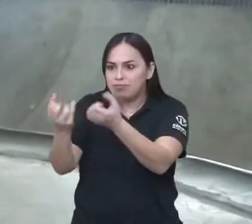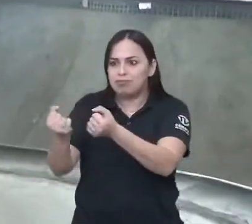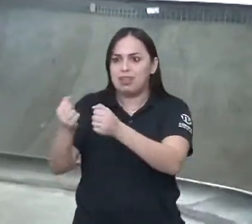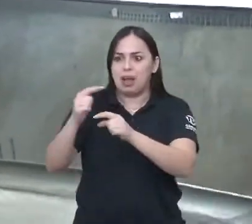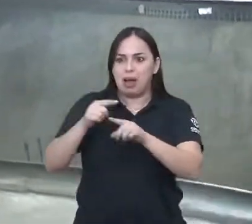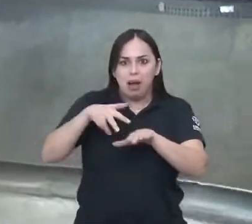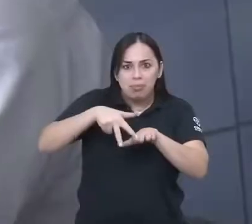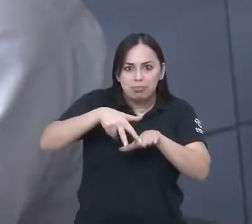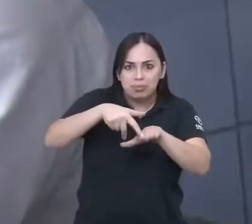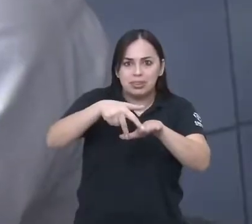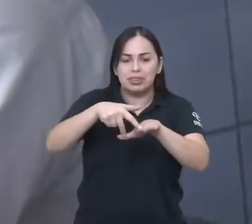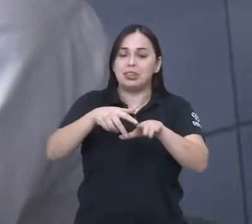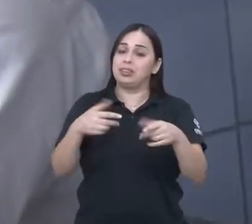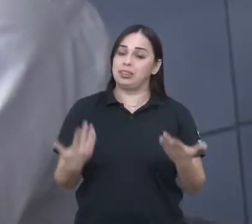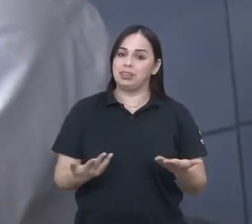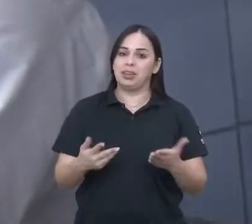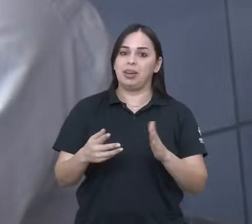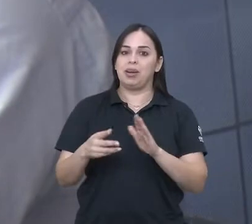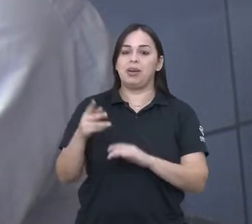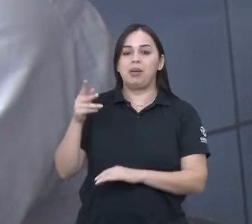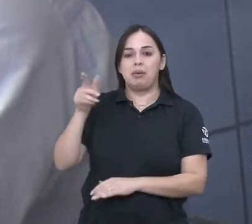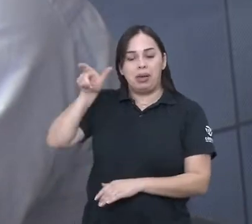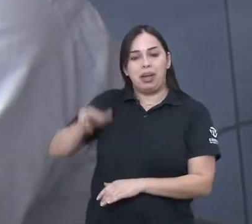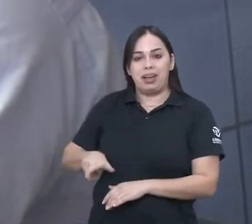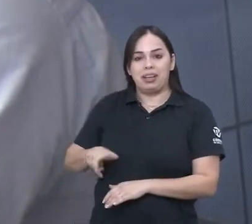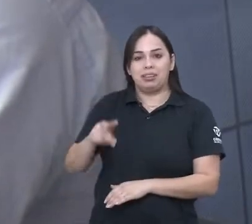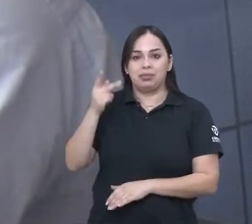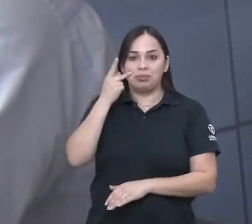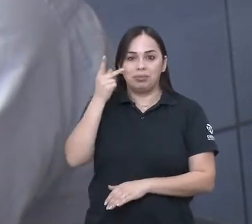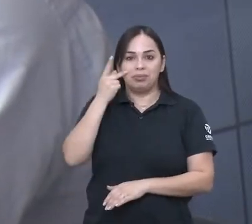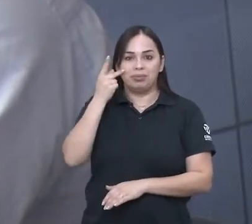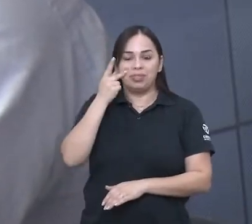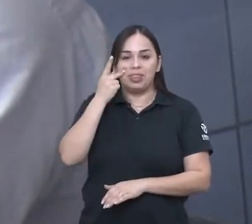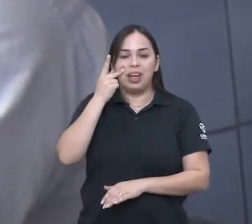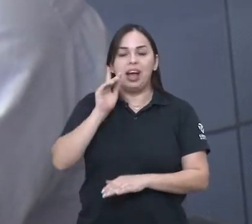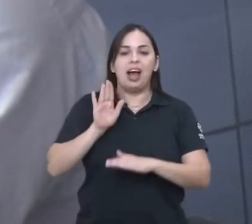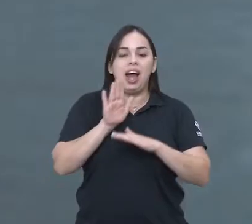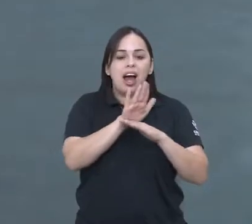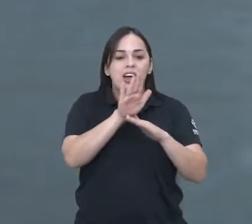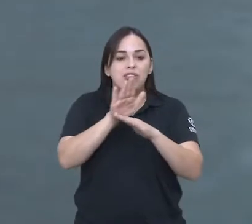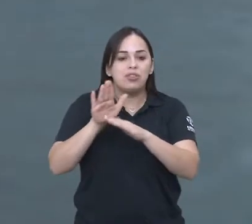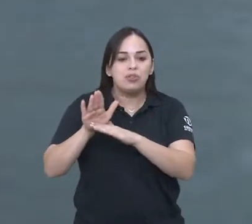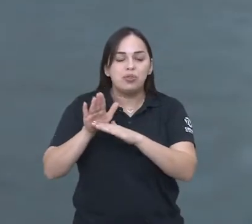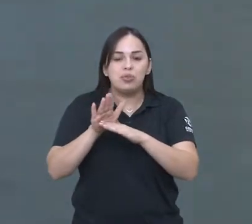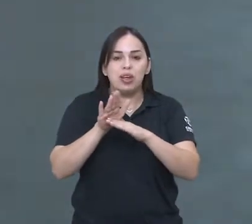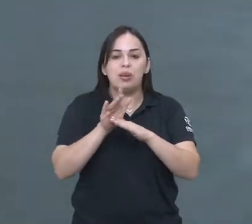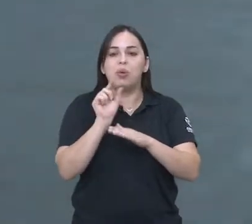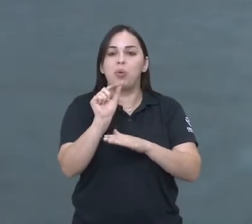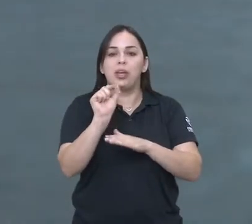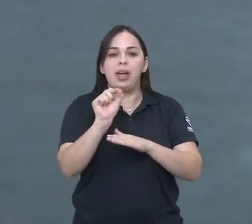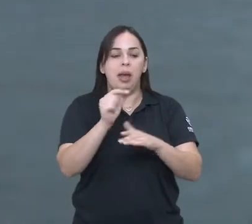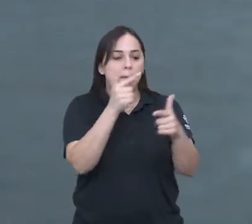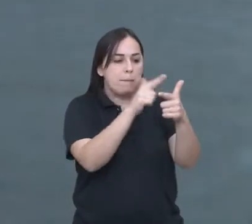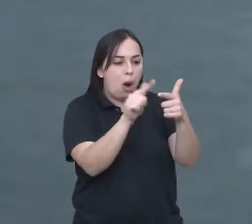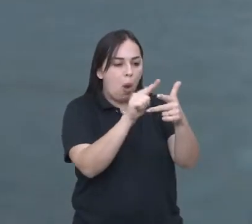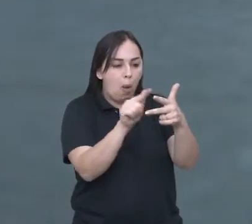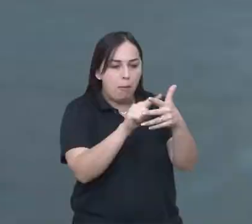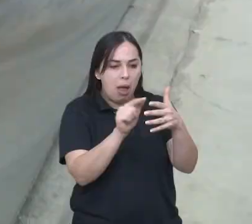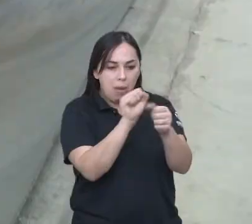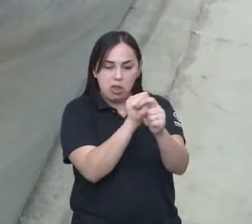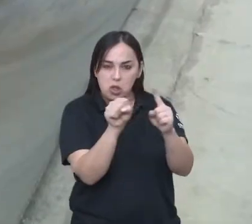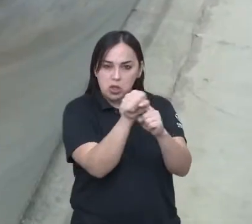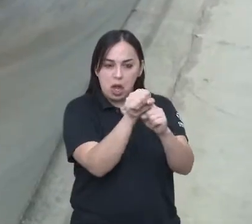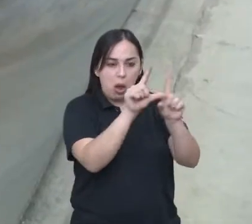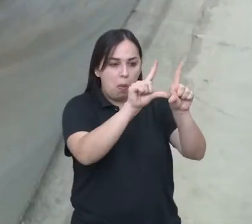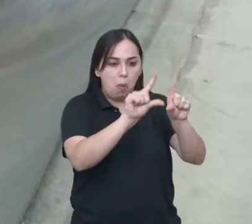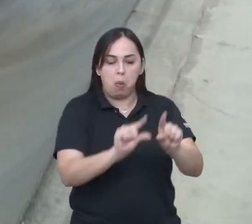novos esportistas. Para Rafael Pascucci, o skate, assim como o esporte como um todo, também ajuda a minimizar problemas sociais